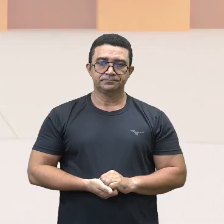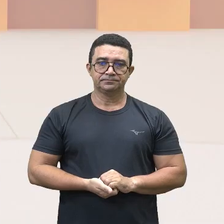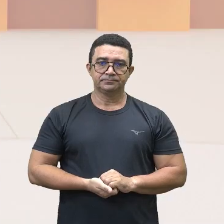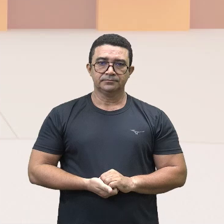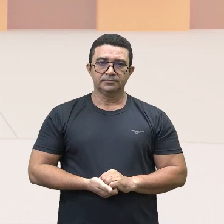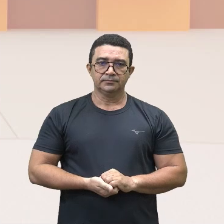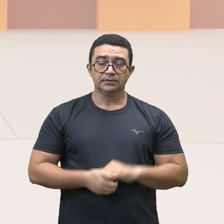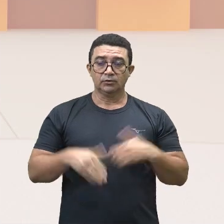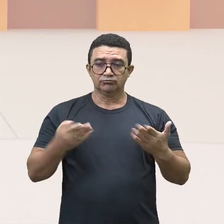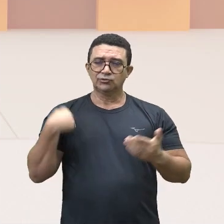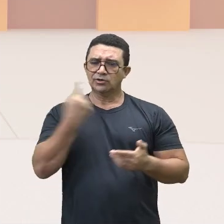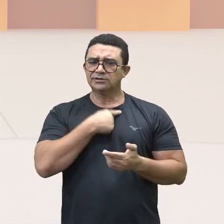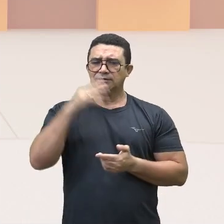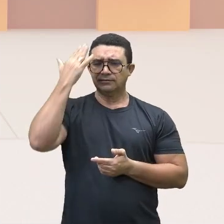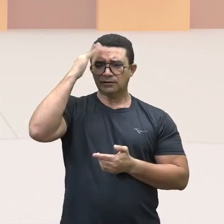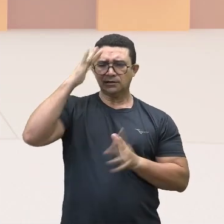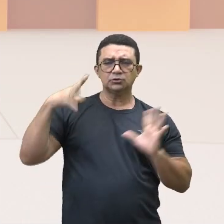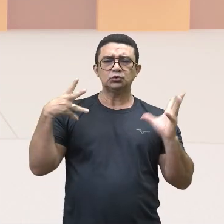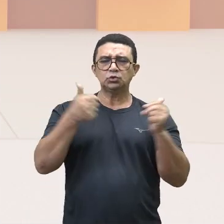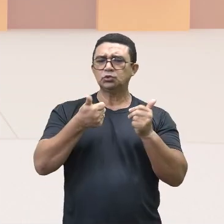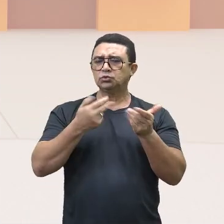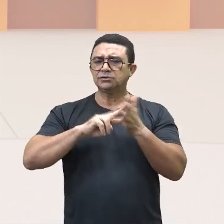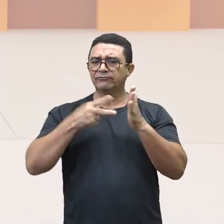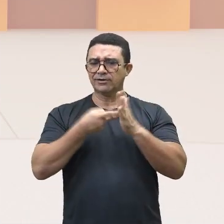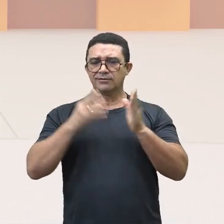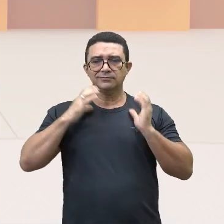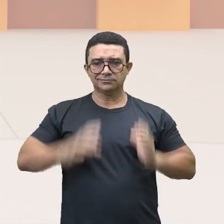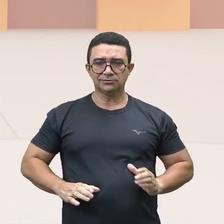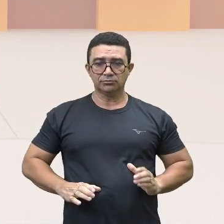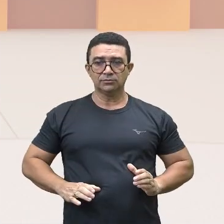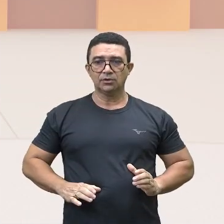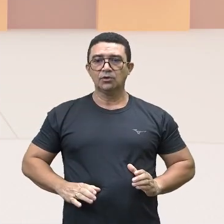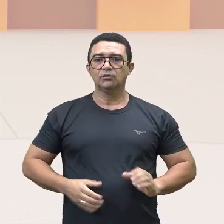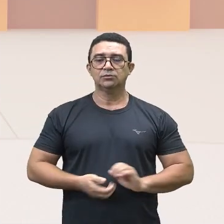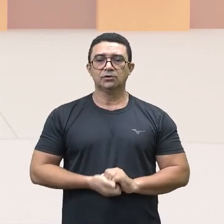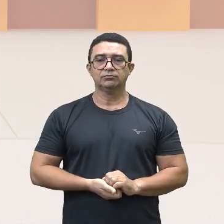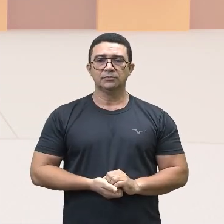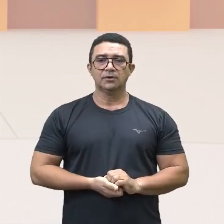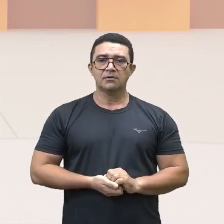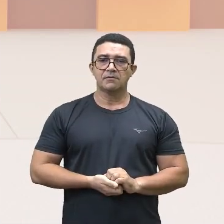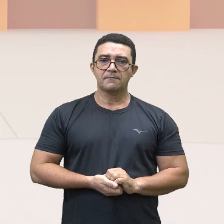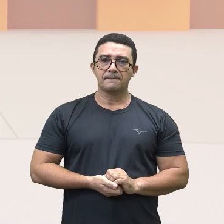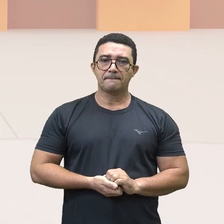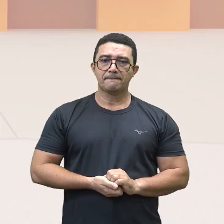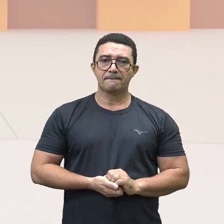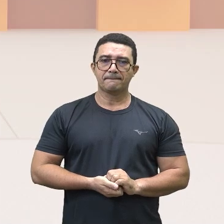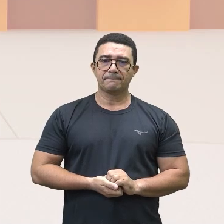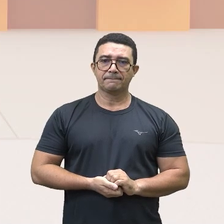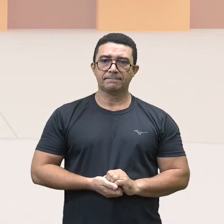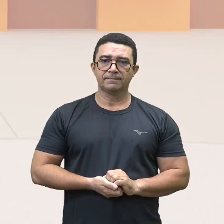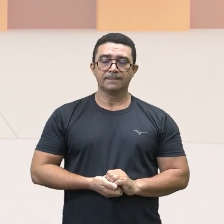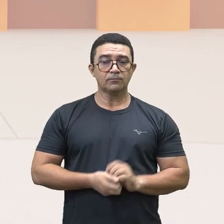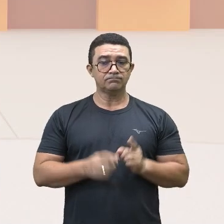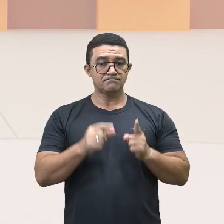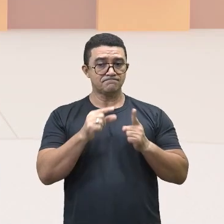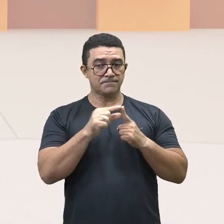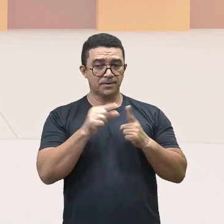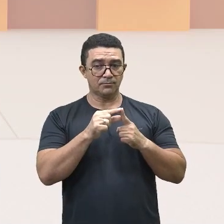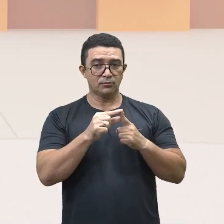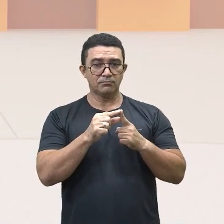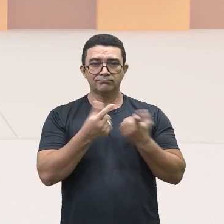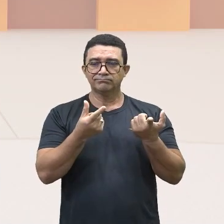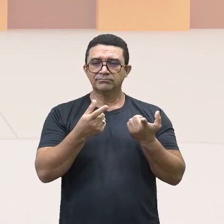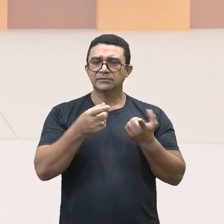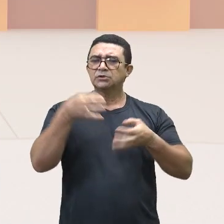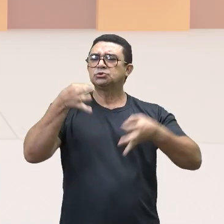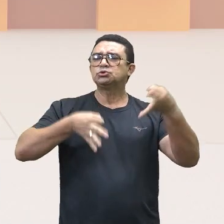toda essa questão de cidadania, é um termo importante nesse processo, que é o termo de justiça, né? Então,